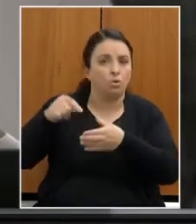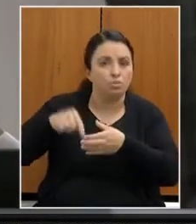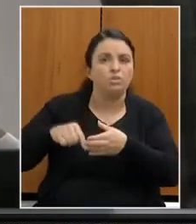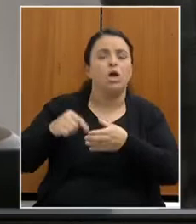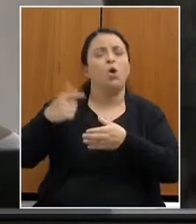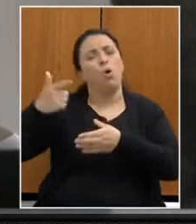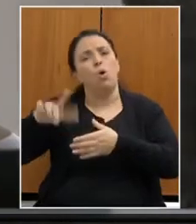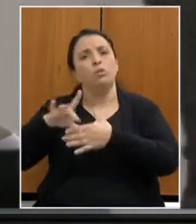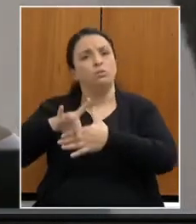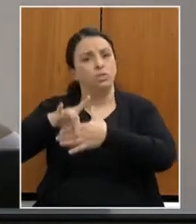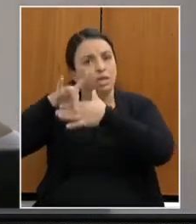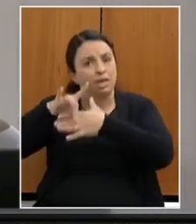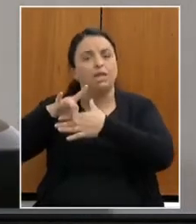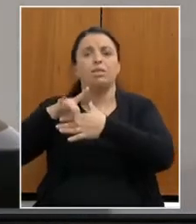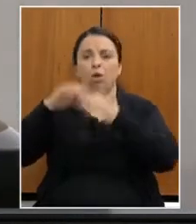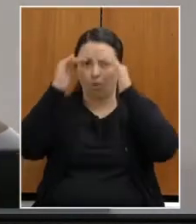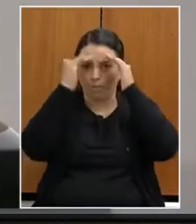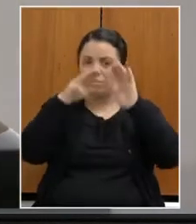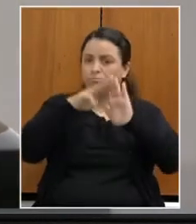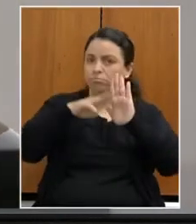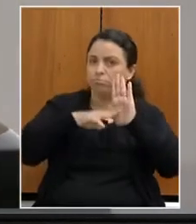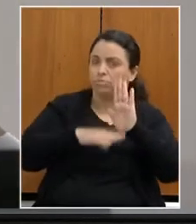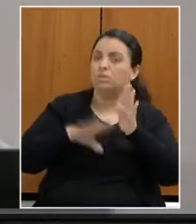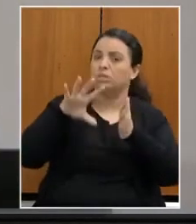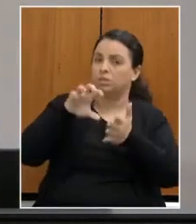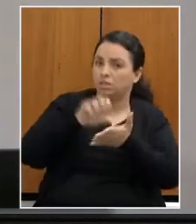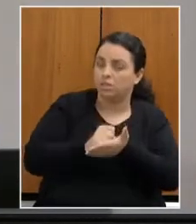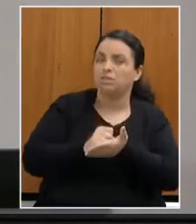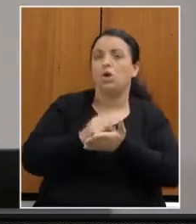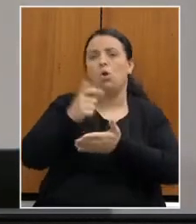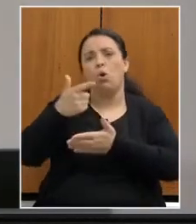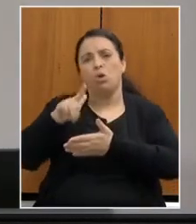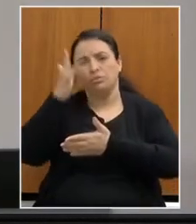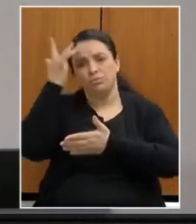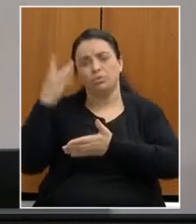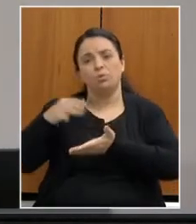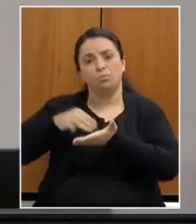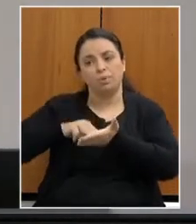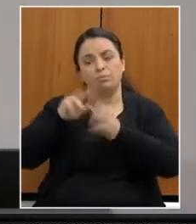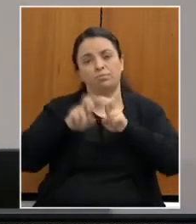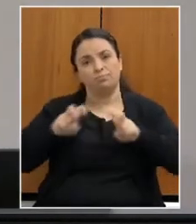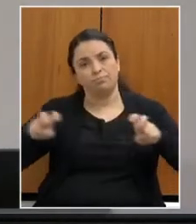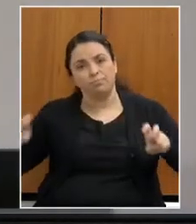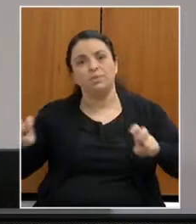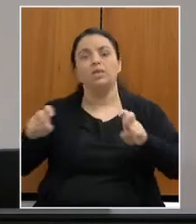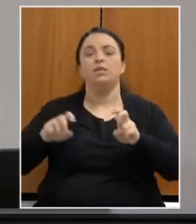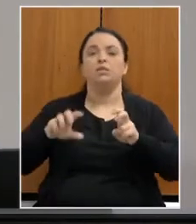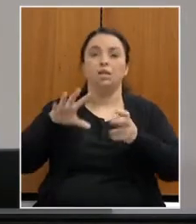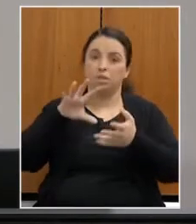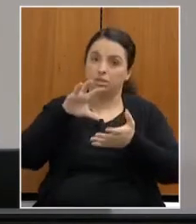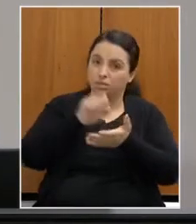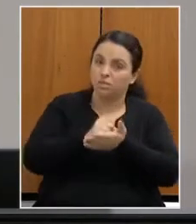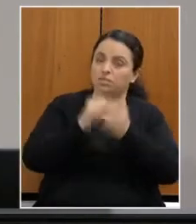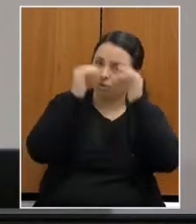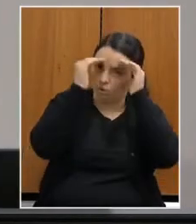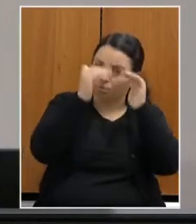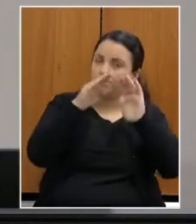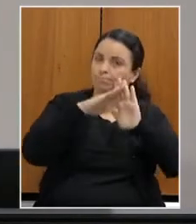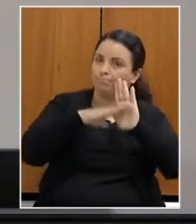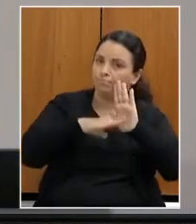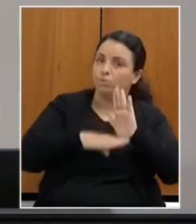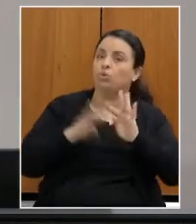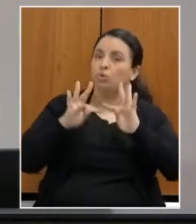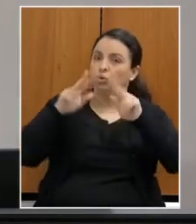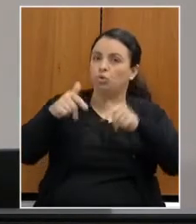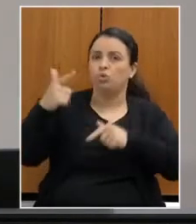inscrição, membros da mesa da Assembleia por ordem de inscrição e todos os demais parlamentares também por ordem de inscrição.